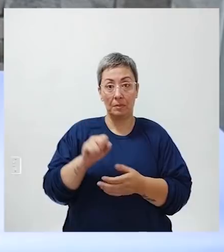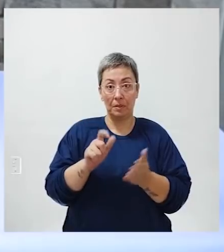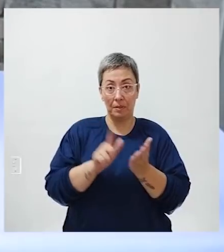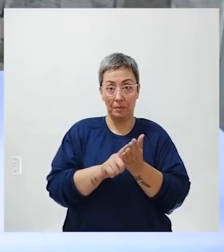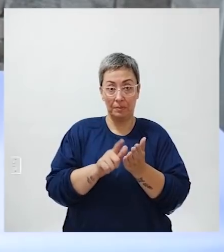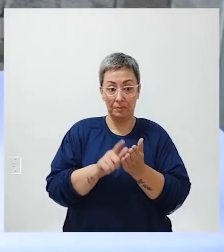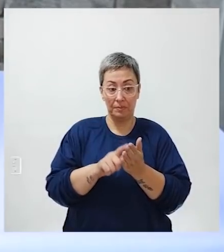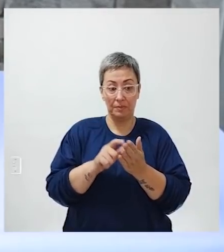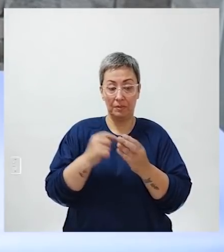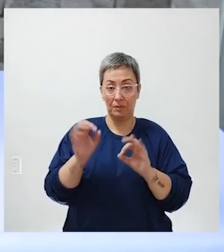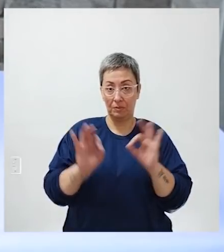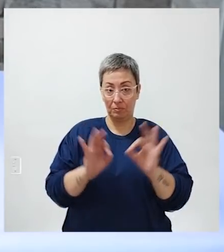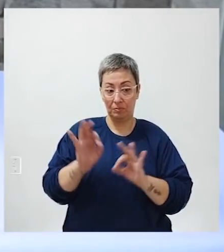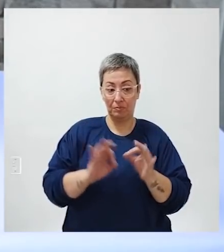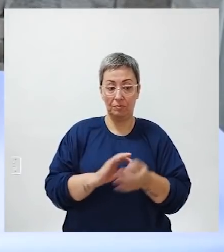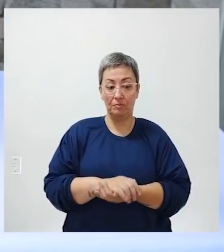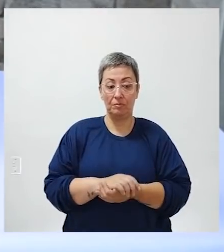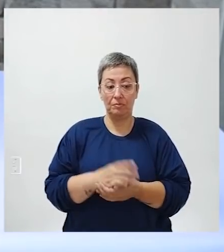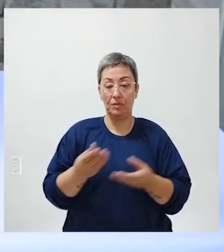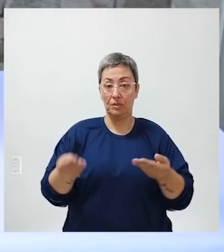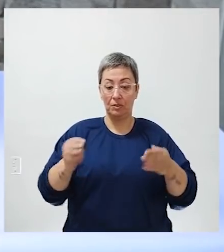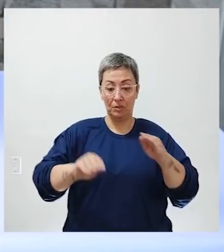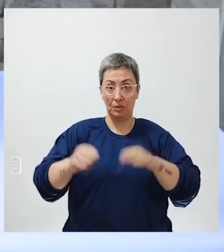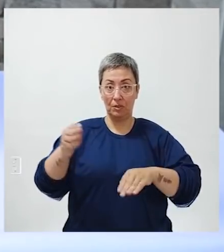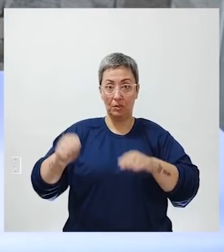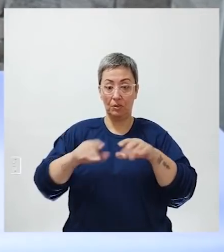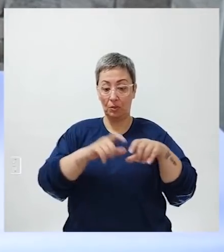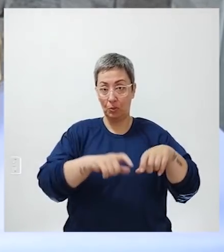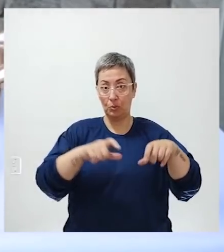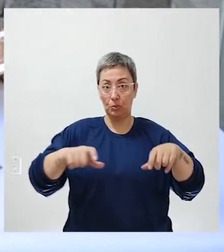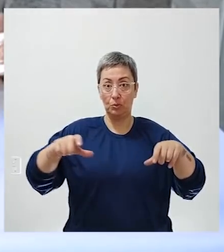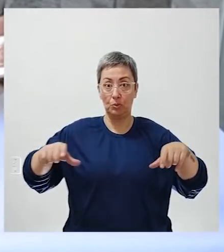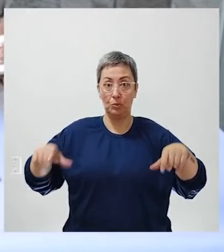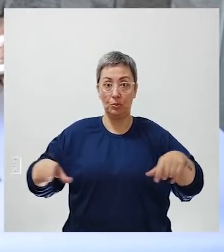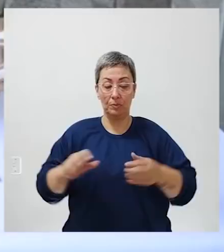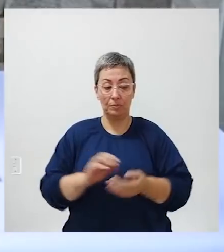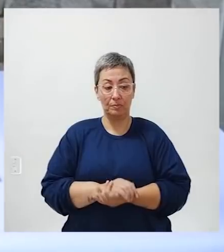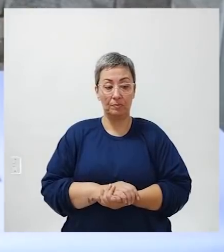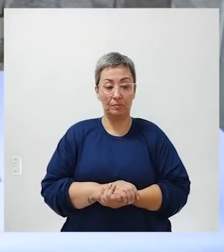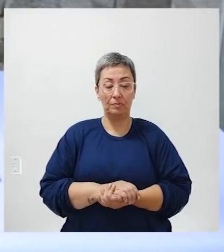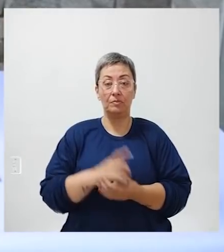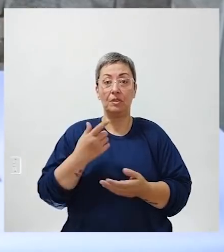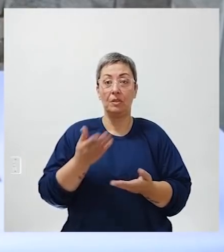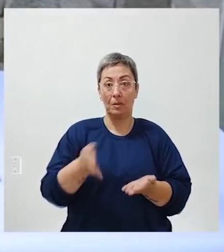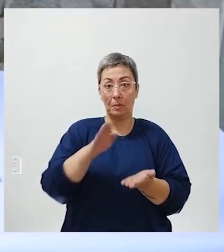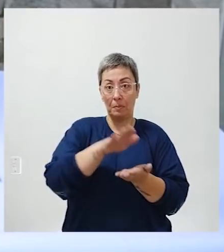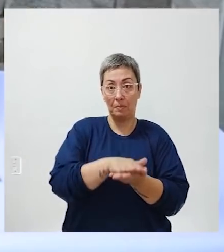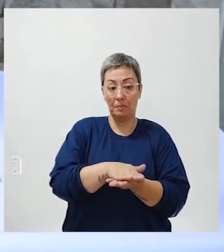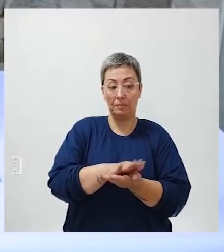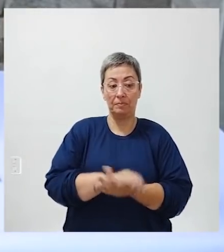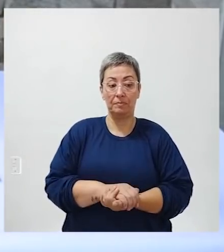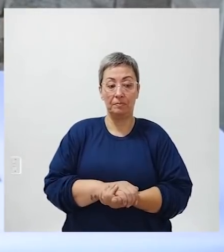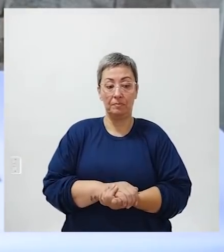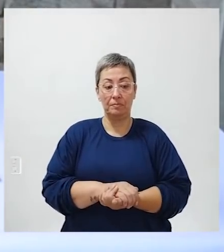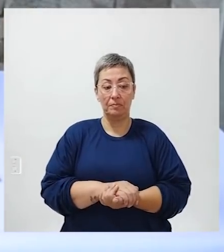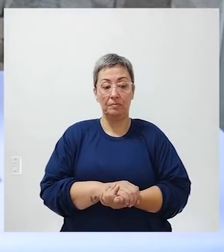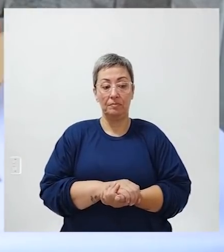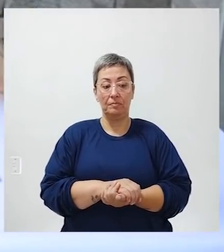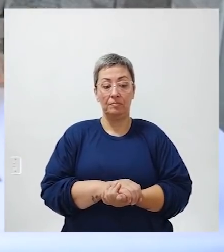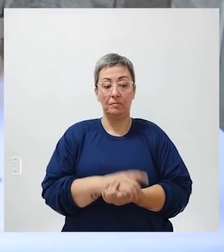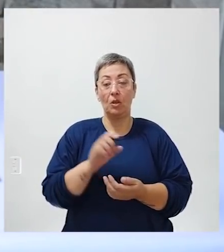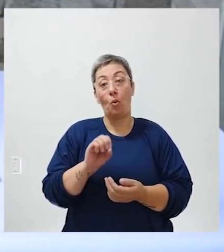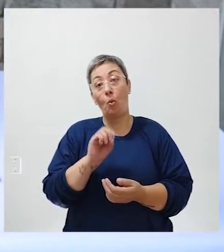Peguem as fichas que vocês confeccionaram e coloquem uma do lado da outra com a figura virada para baixo,